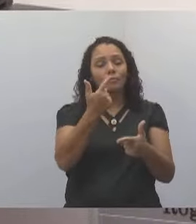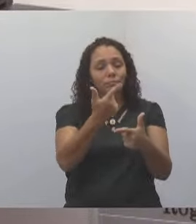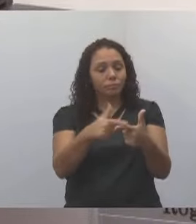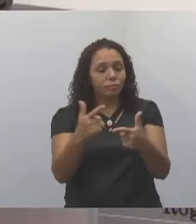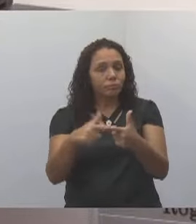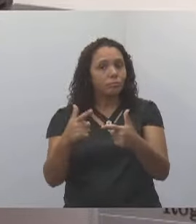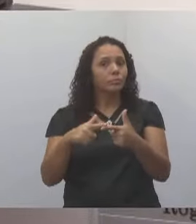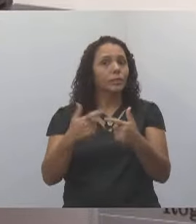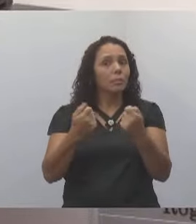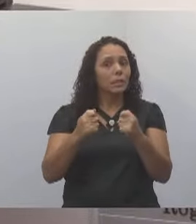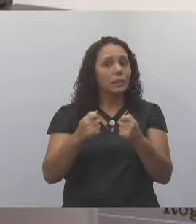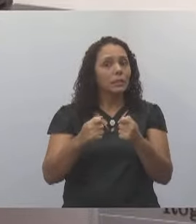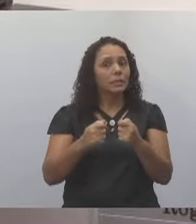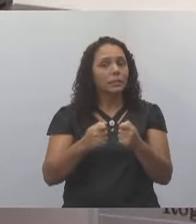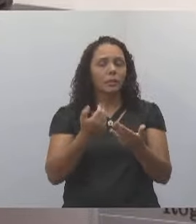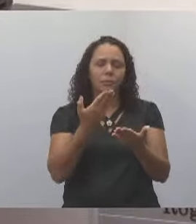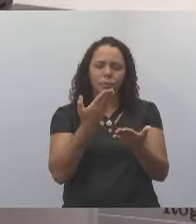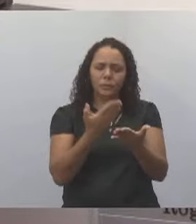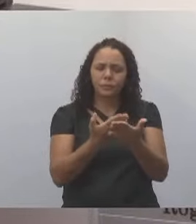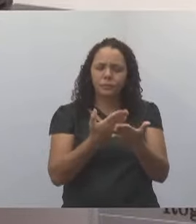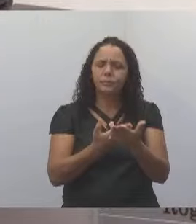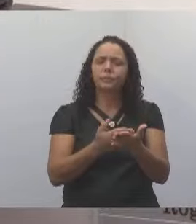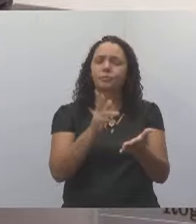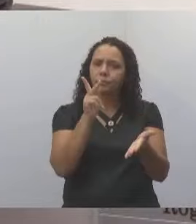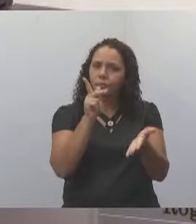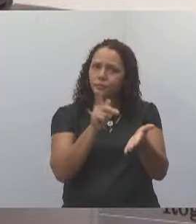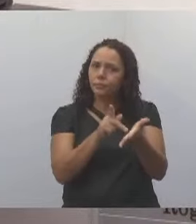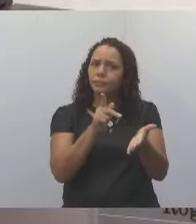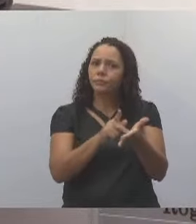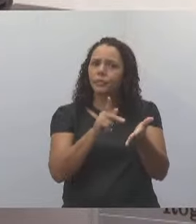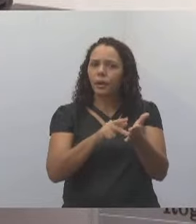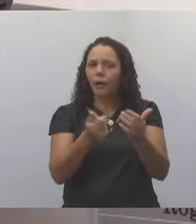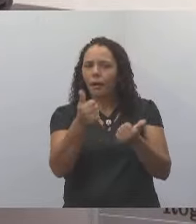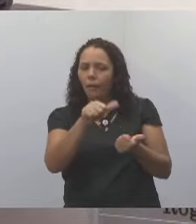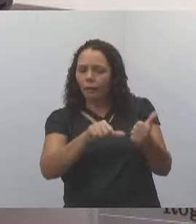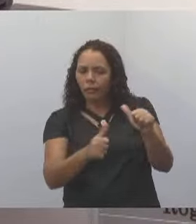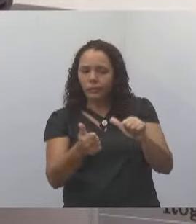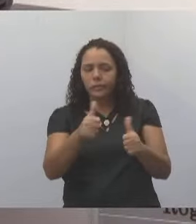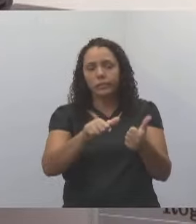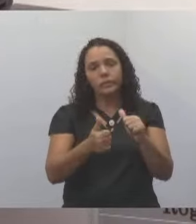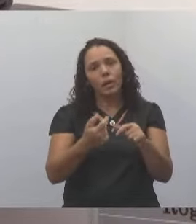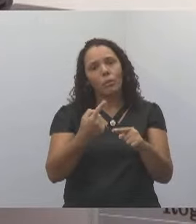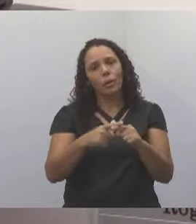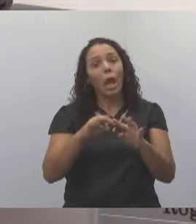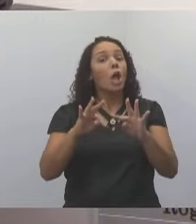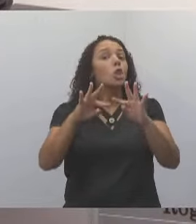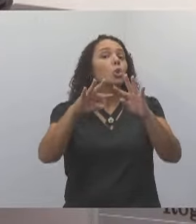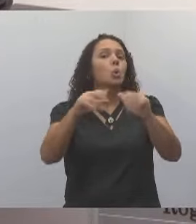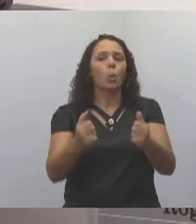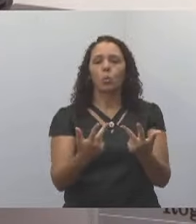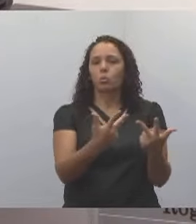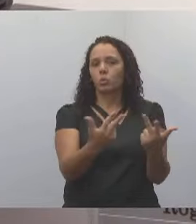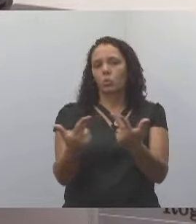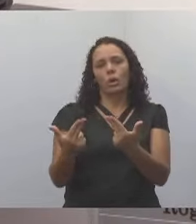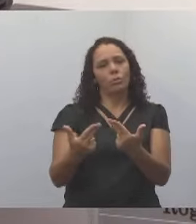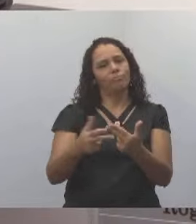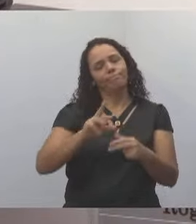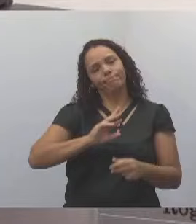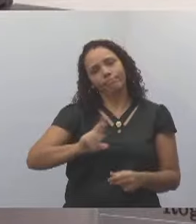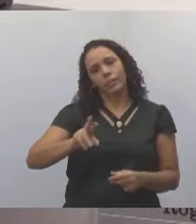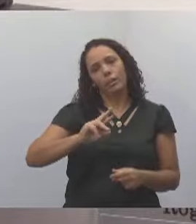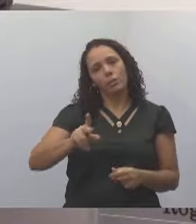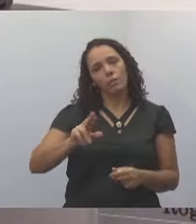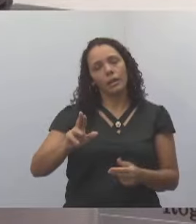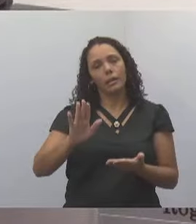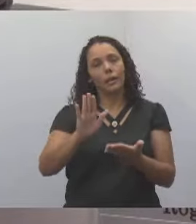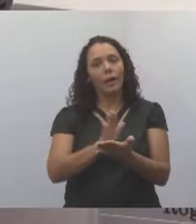nós temos que analisar muito bem. Nem todos fazem esse barulho. Tem